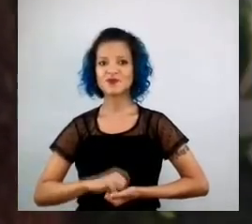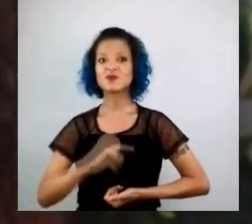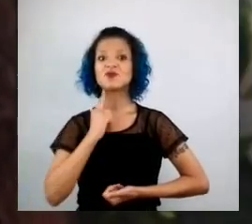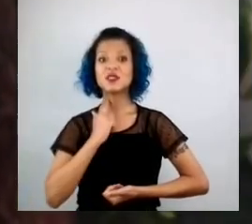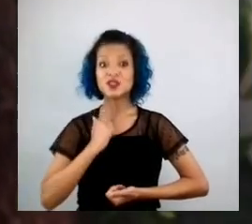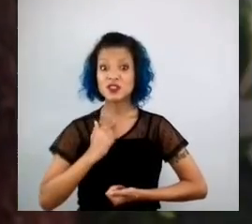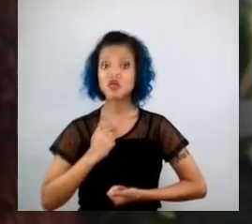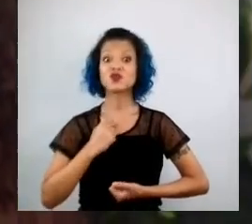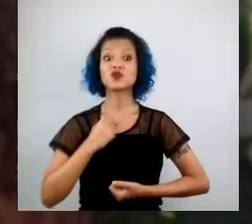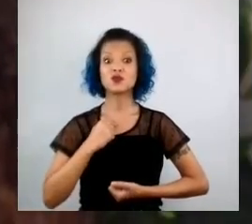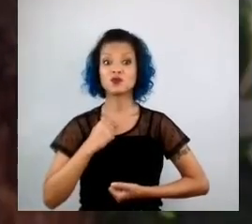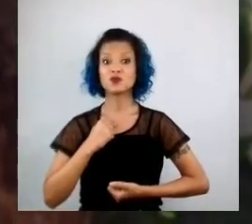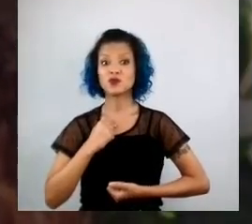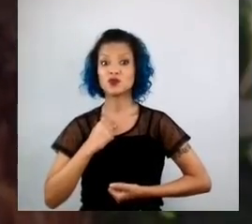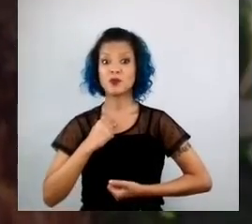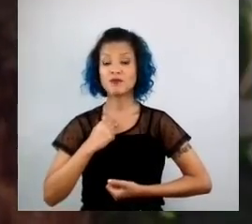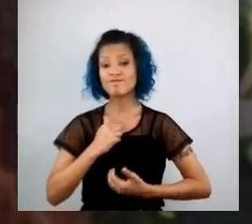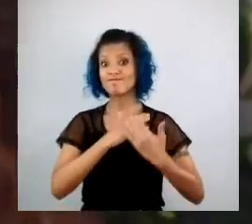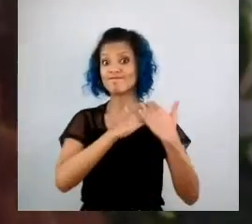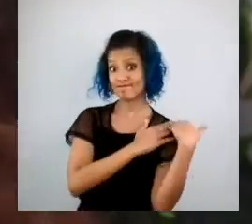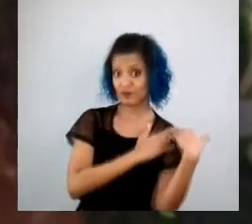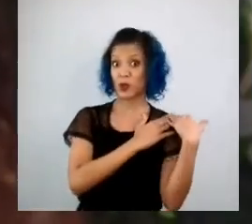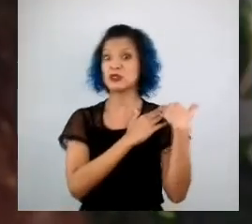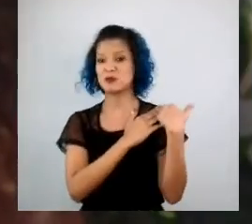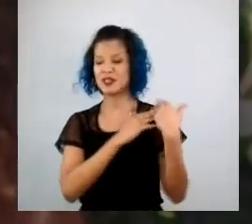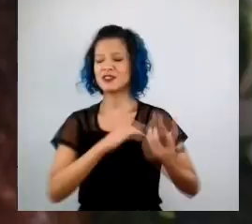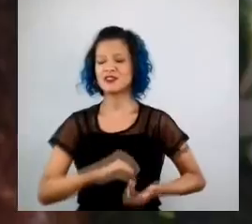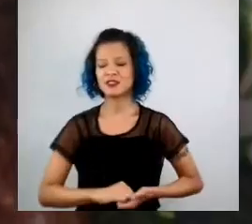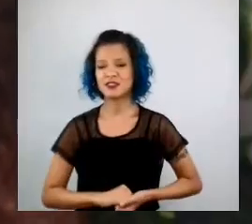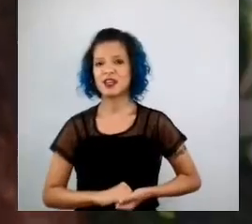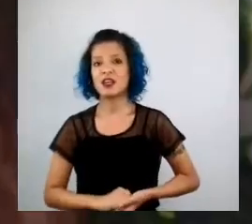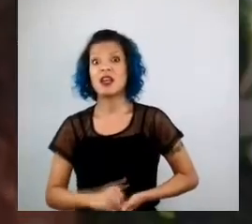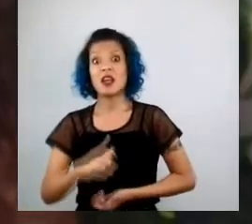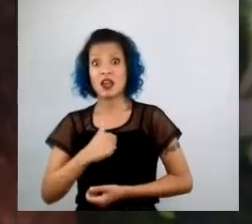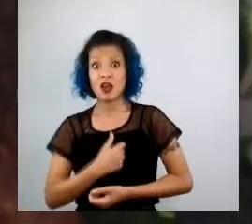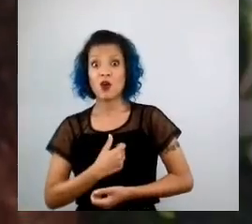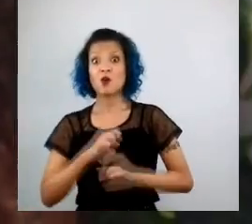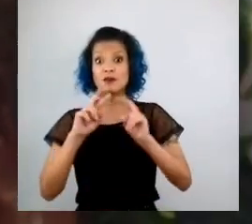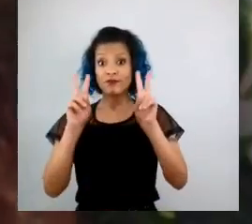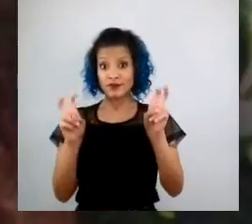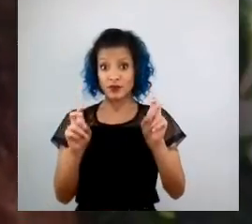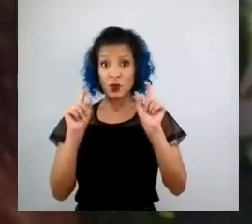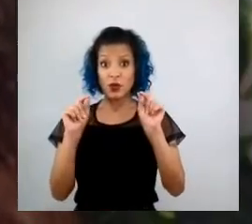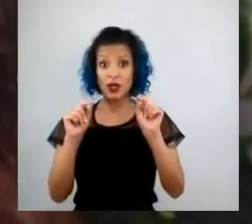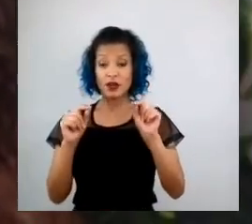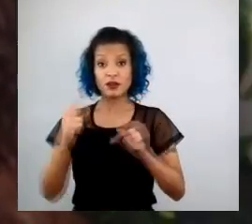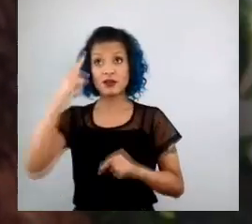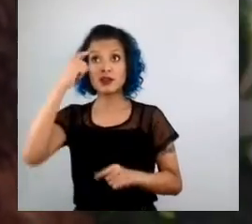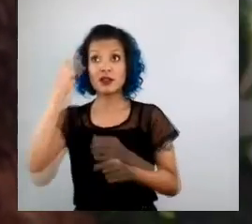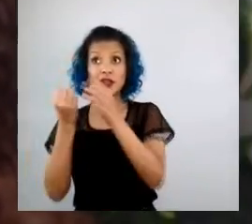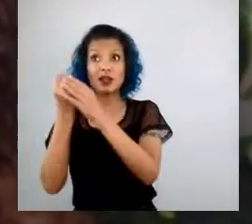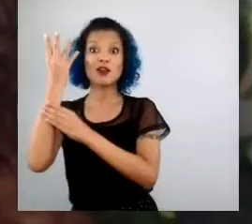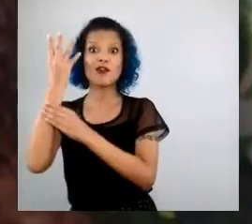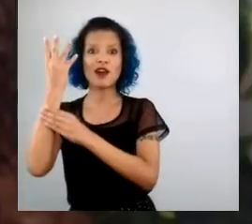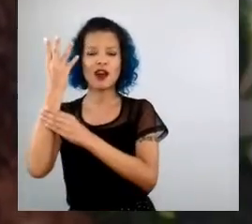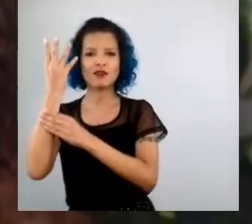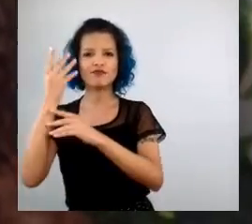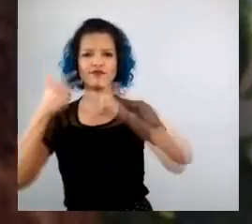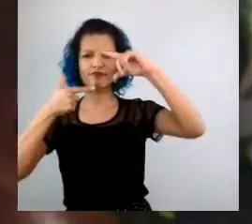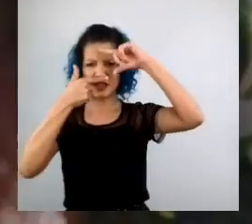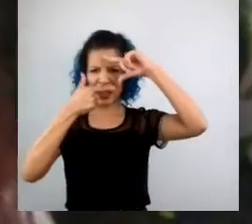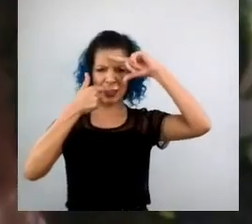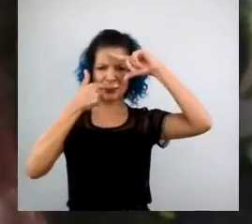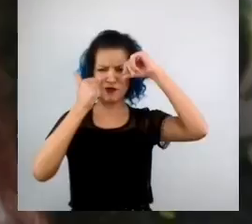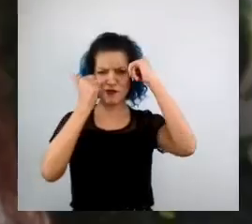minha fala aqui diz respeito a inovar, pensar fora da caixa, né? Requisitos que